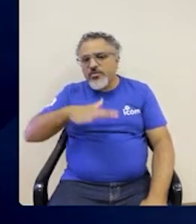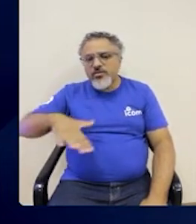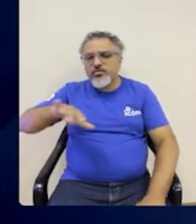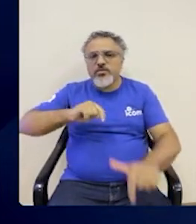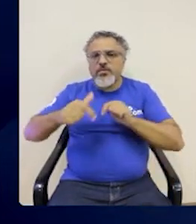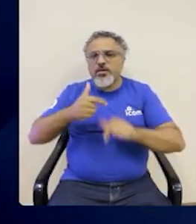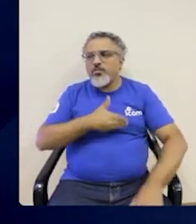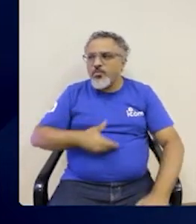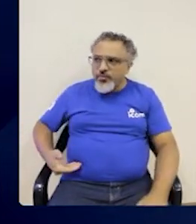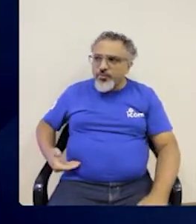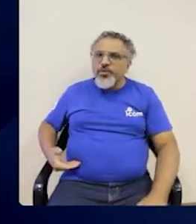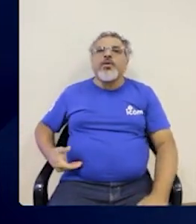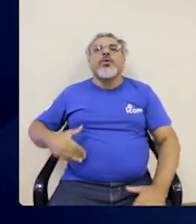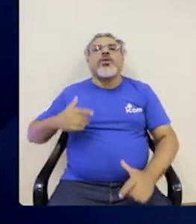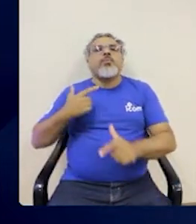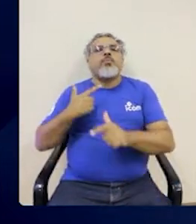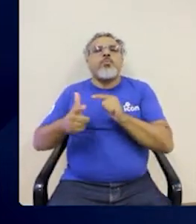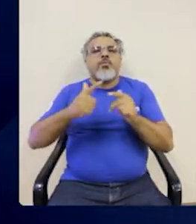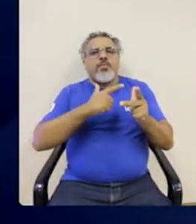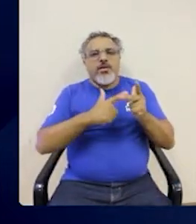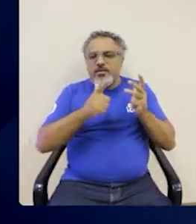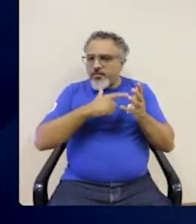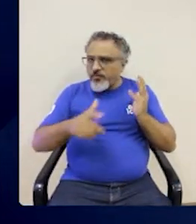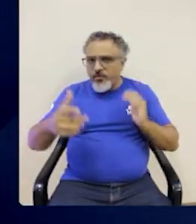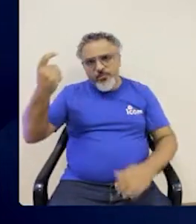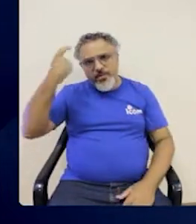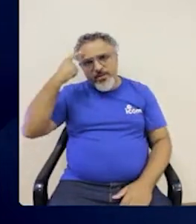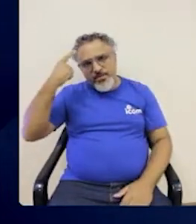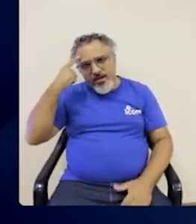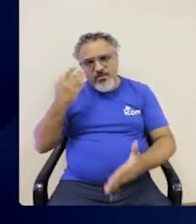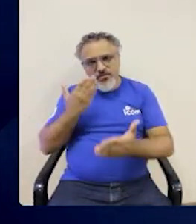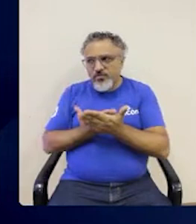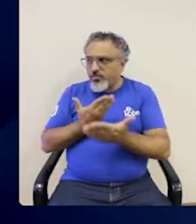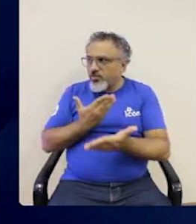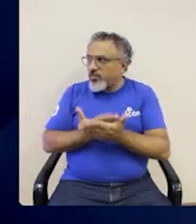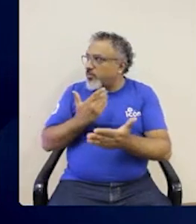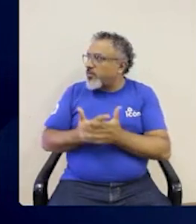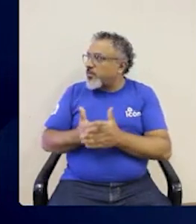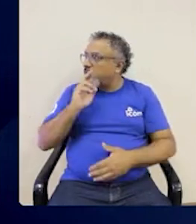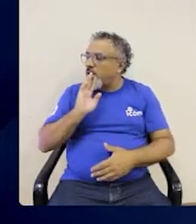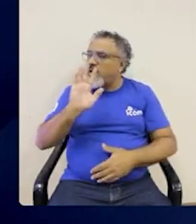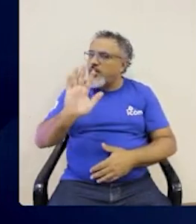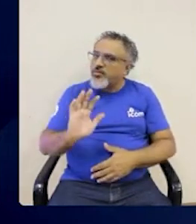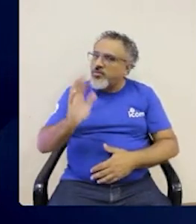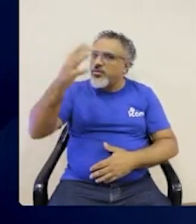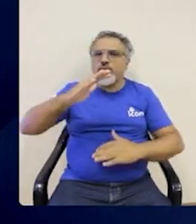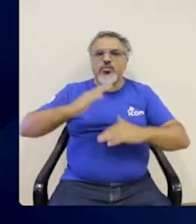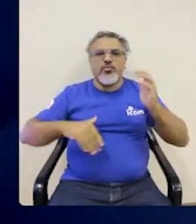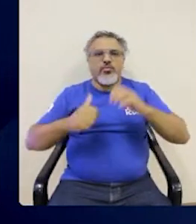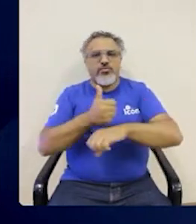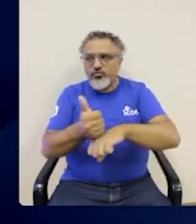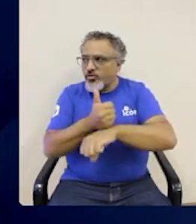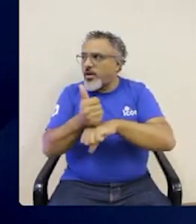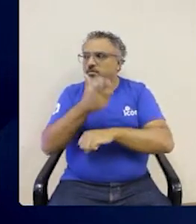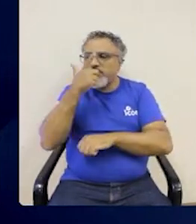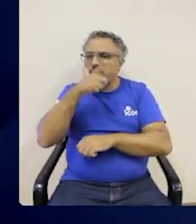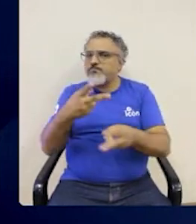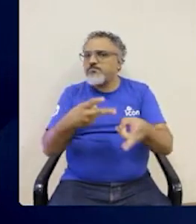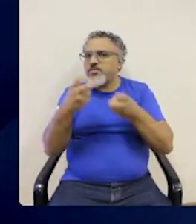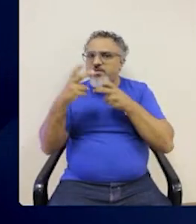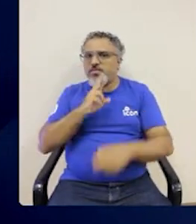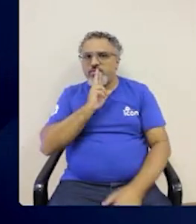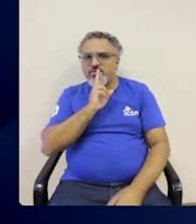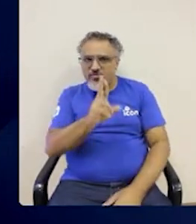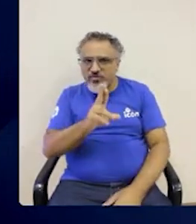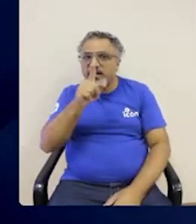públicos, né? Muitos problemas que foram pensados, que foram estudados, foram dadas soluções, que o profissional tem visto resultados. E